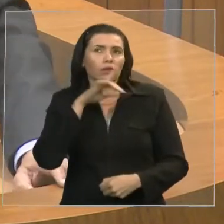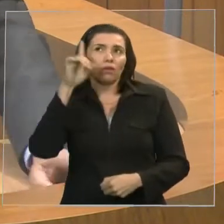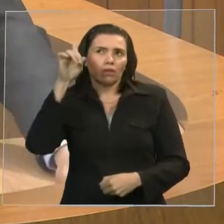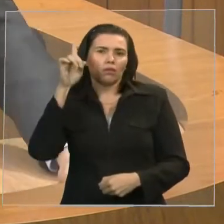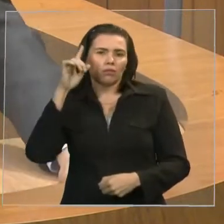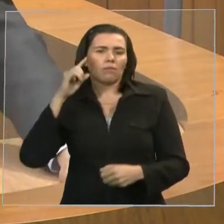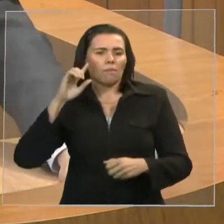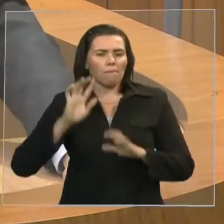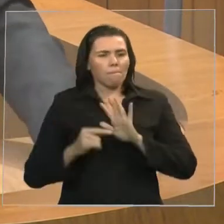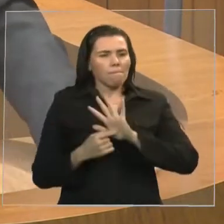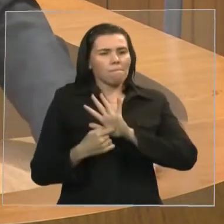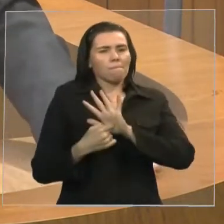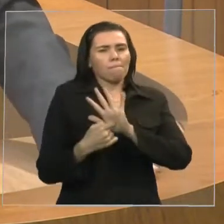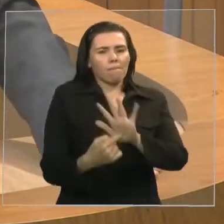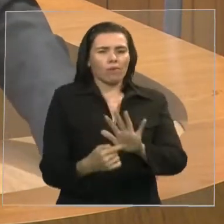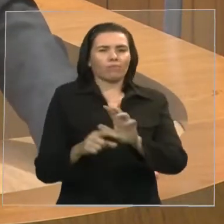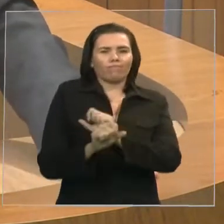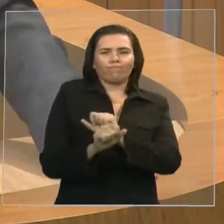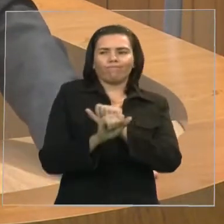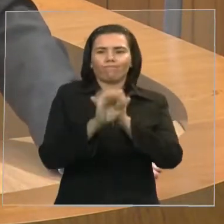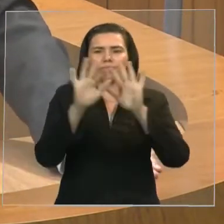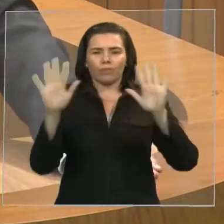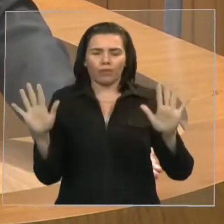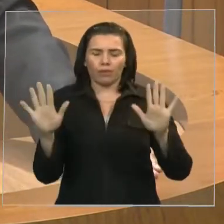Senhor presidente,